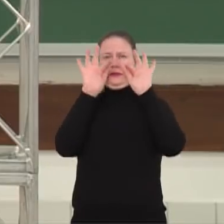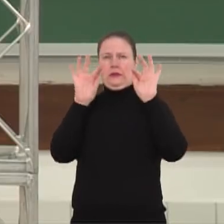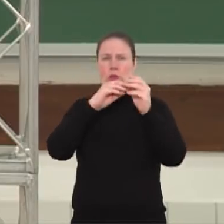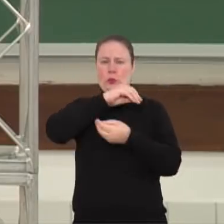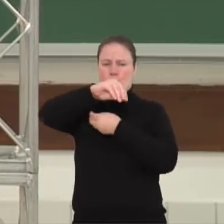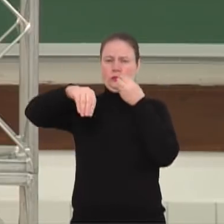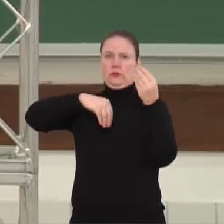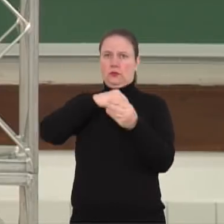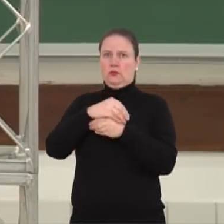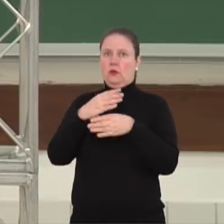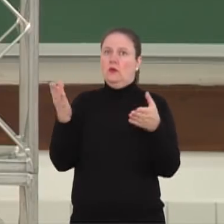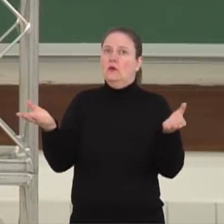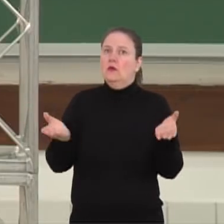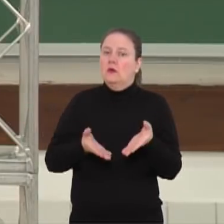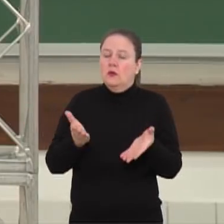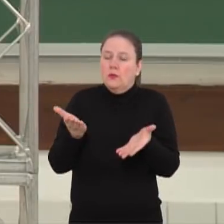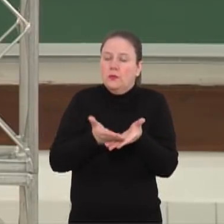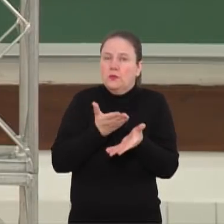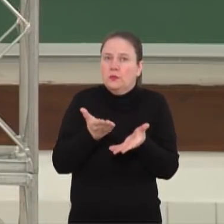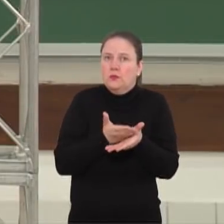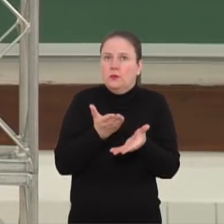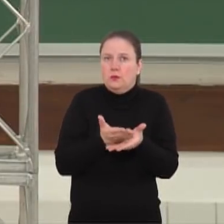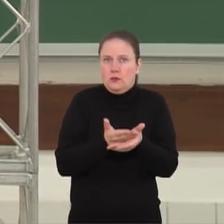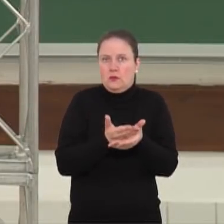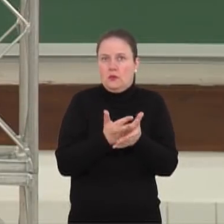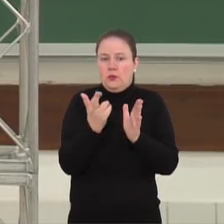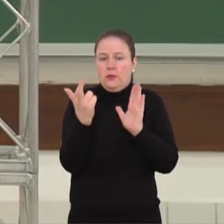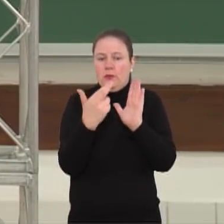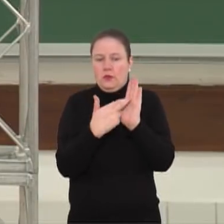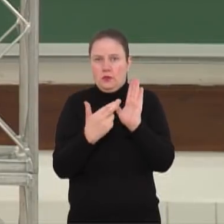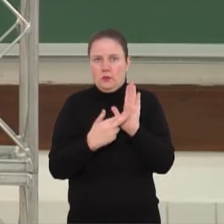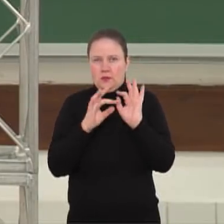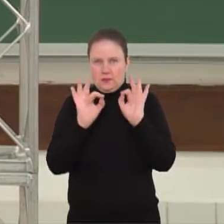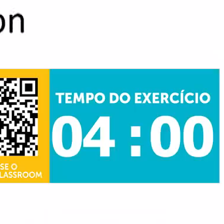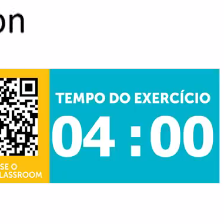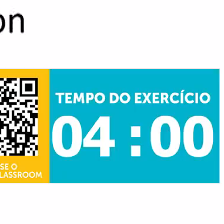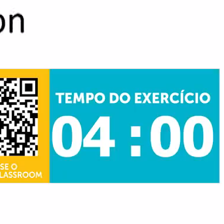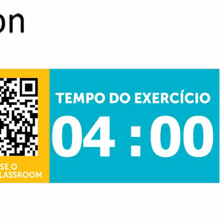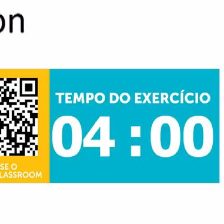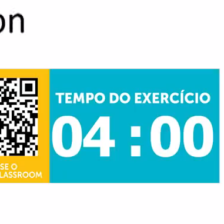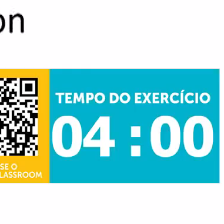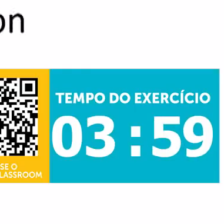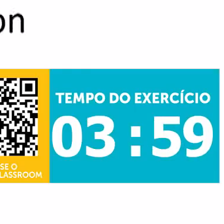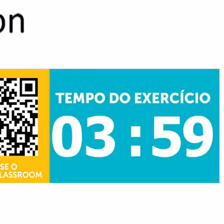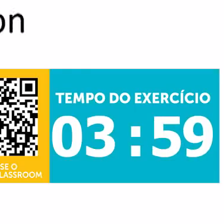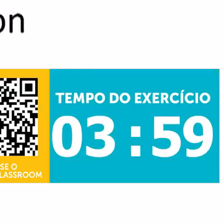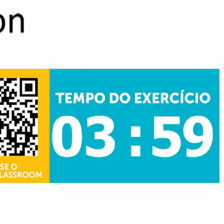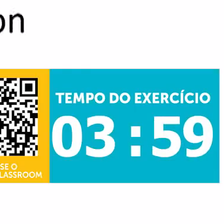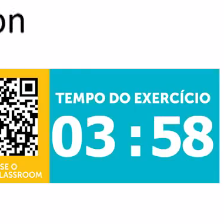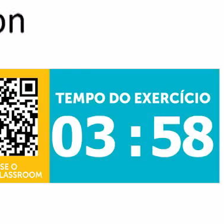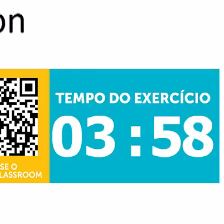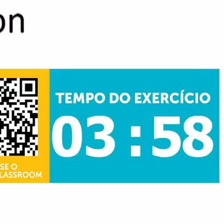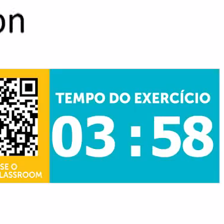no seu caderno, rapidinho, você vai colocar ele em ordem. Vamos lá? Let's go!